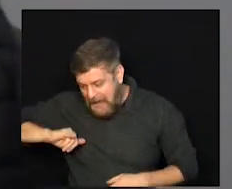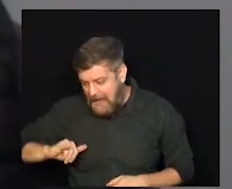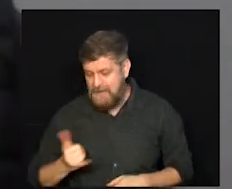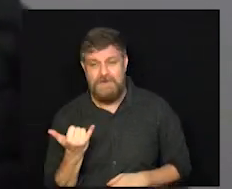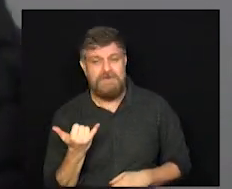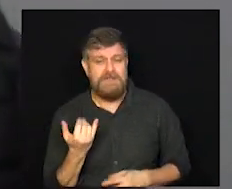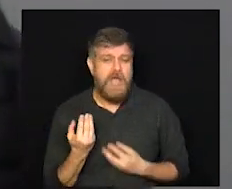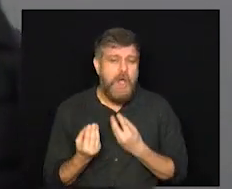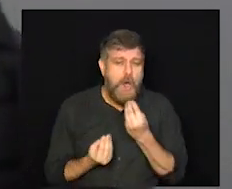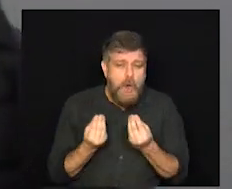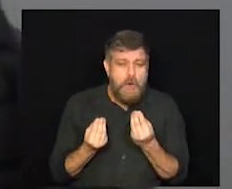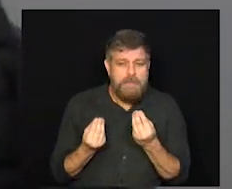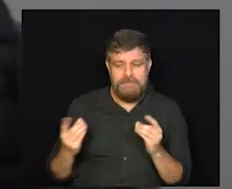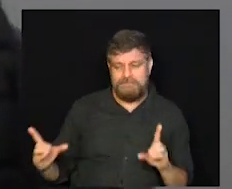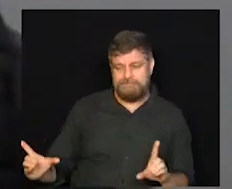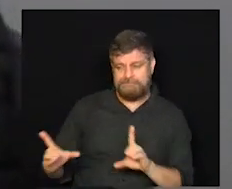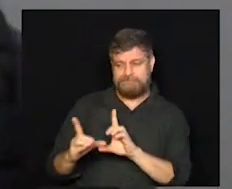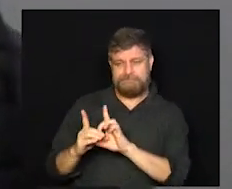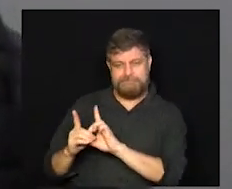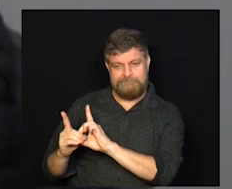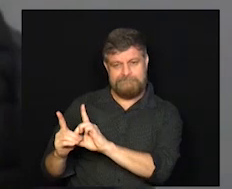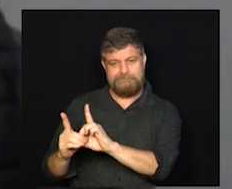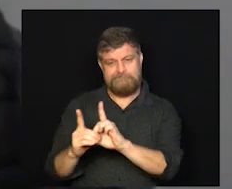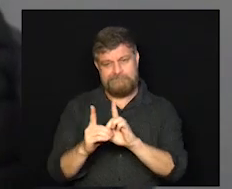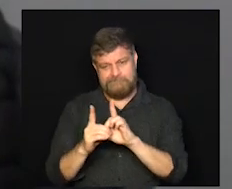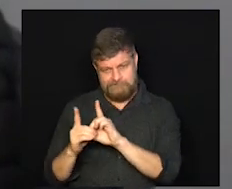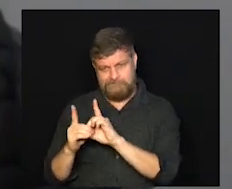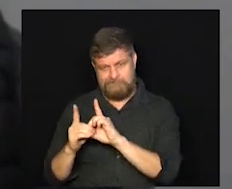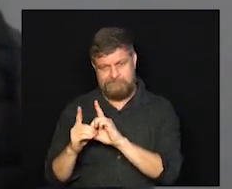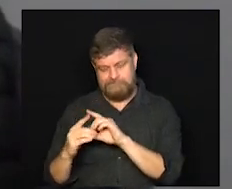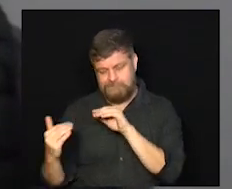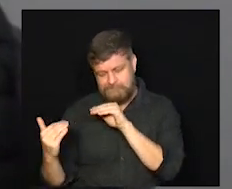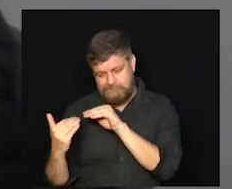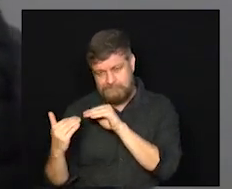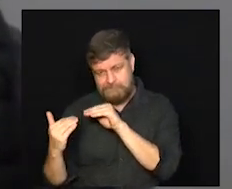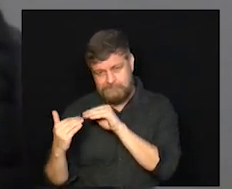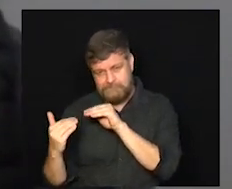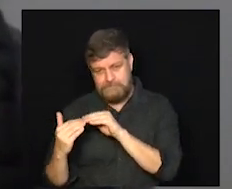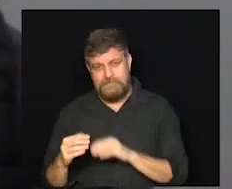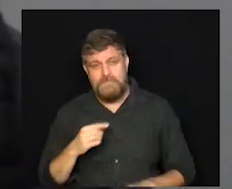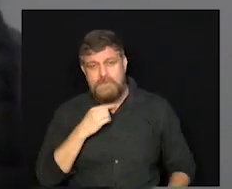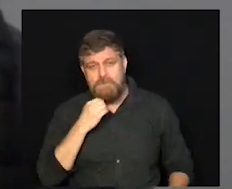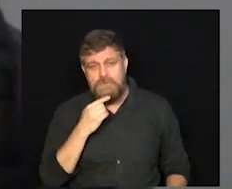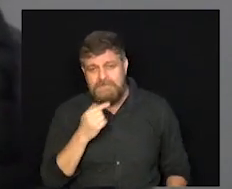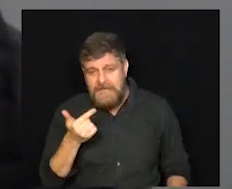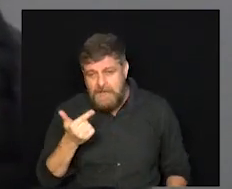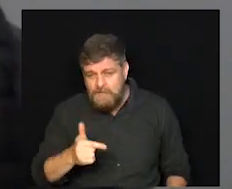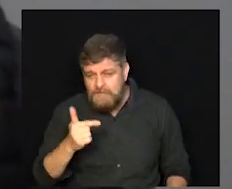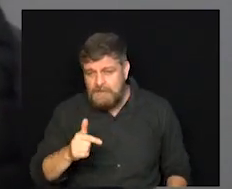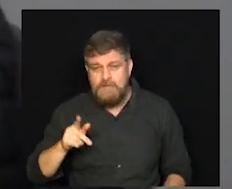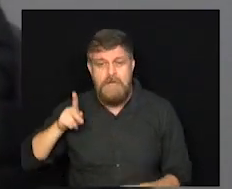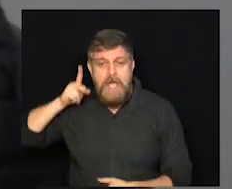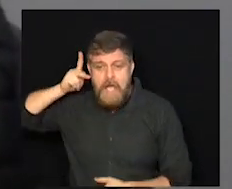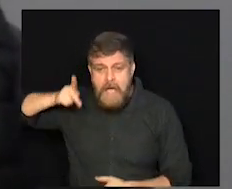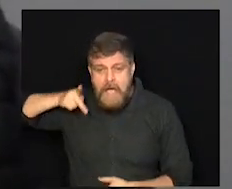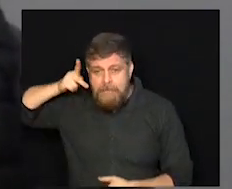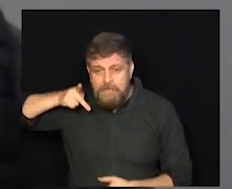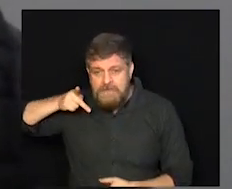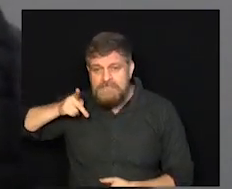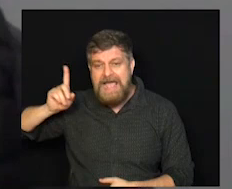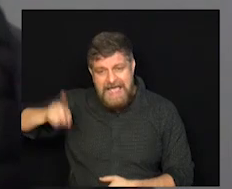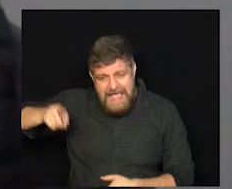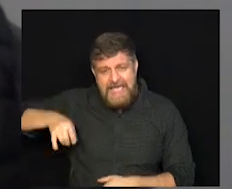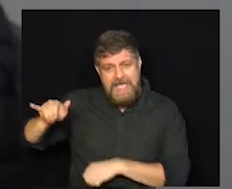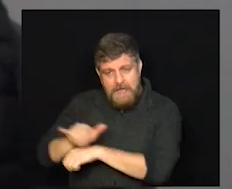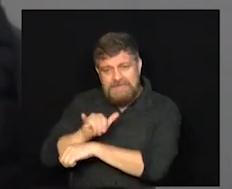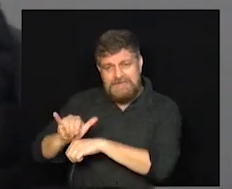e se juntar por aquilo que nós somos unânimes, né? Então, eu não tenho dúvida de que a política se torna uma ferramenta na